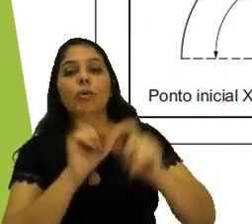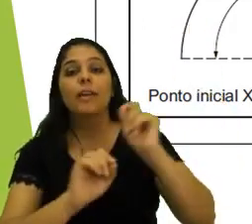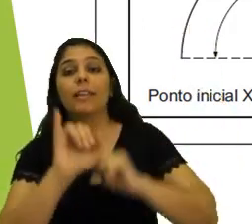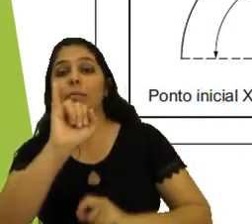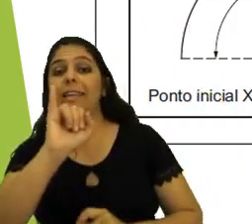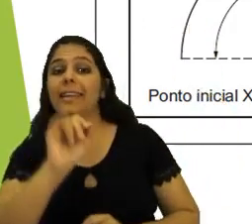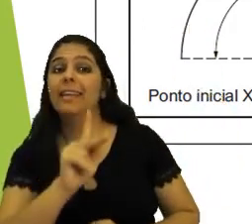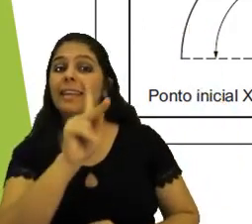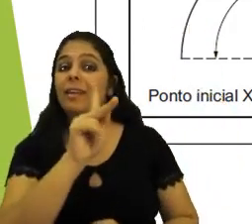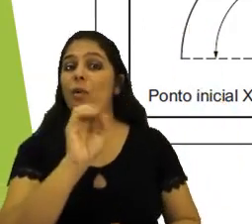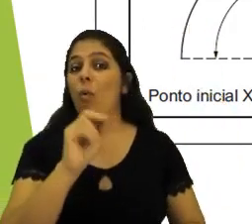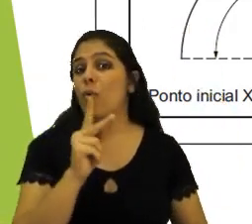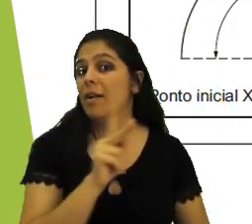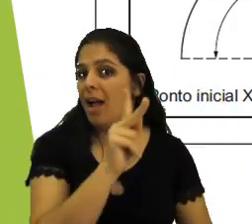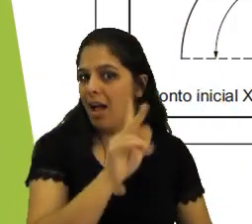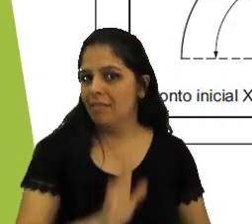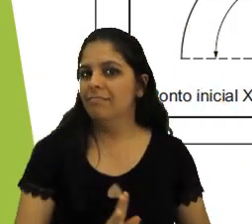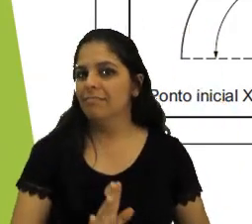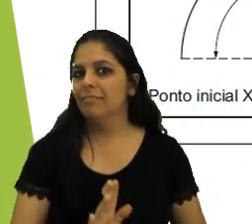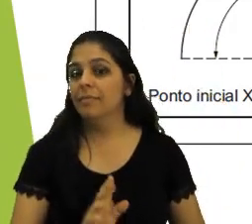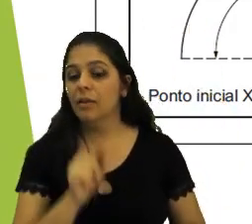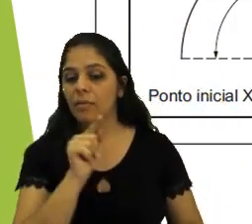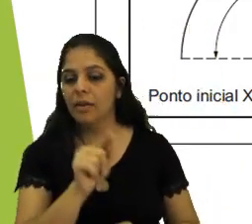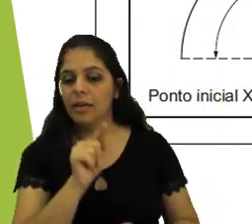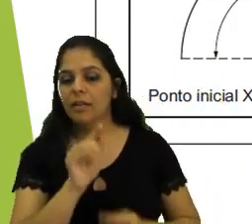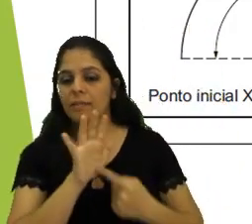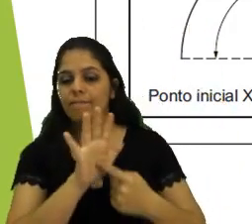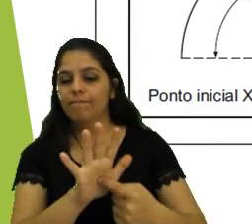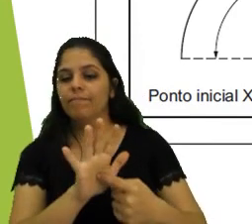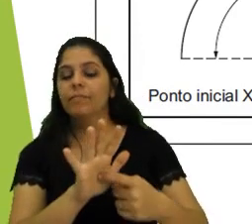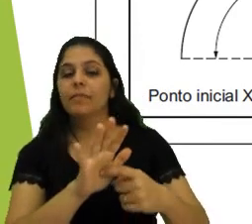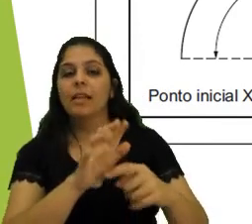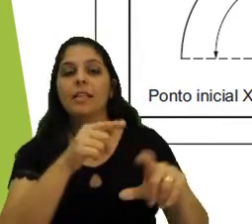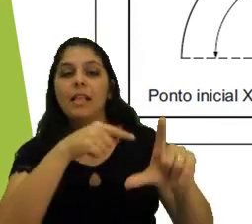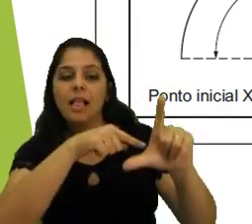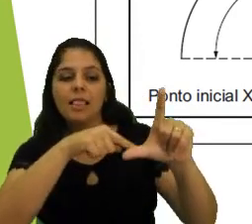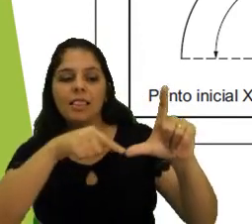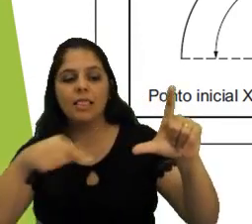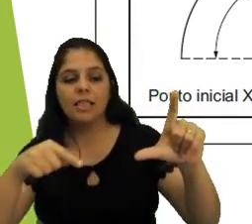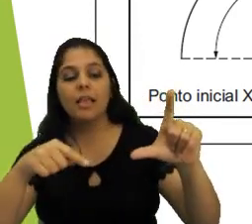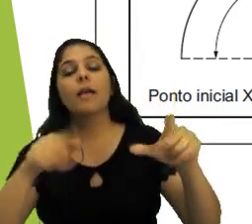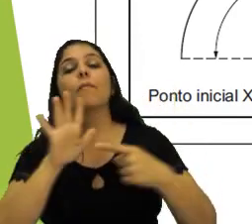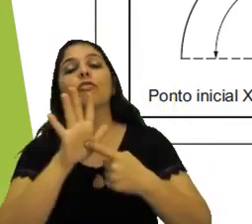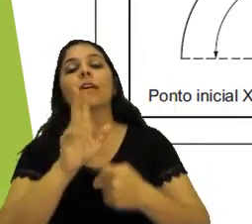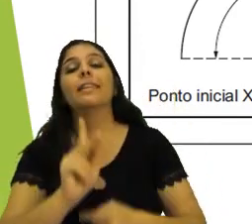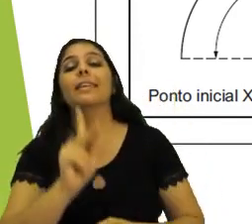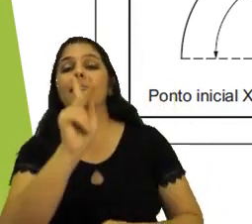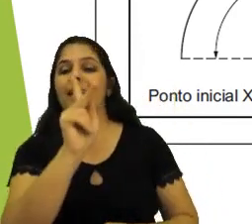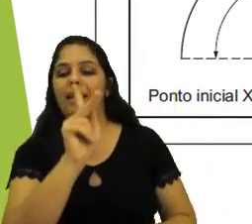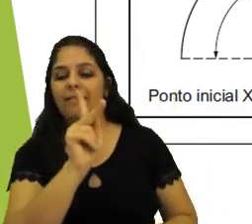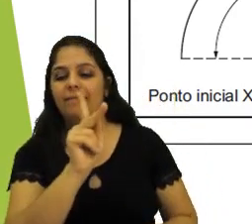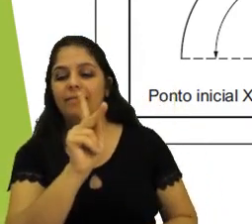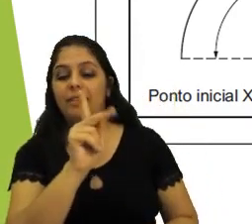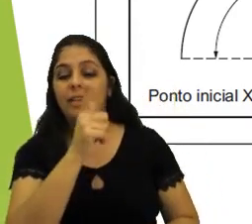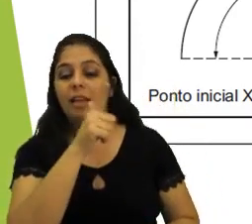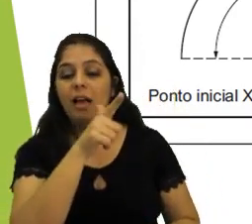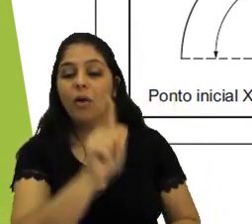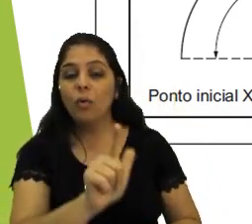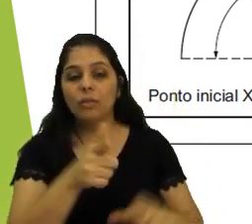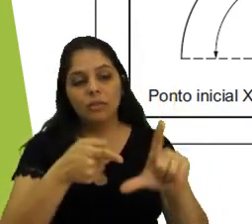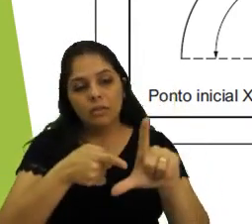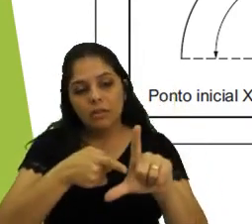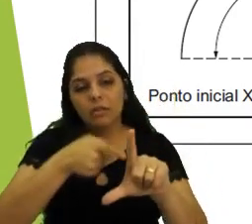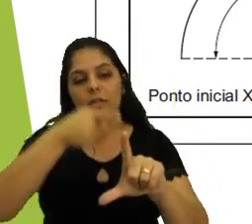a representação dessa linha horizontal ele é representado pela letra K. E a linha vertical é representado